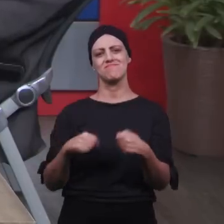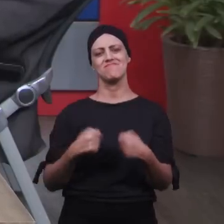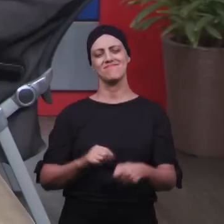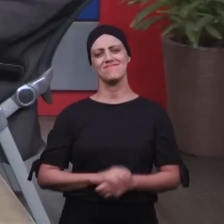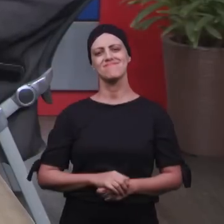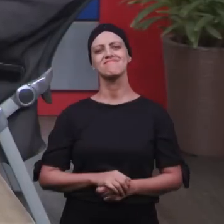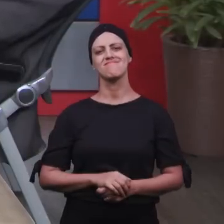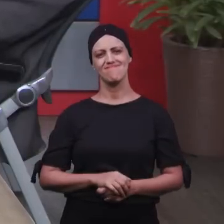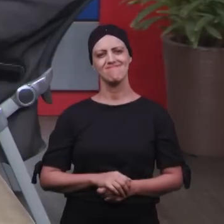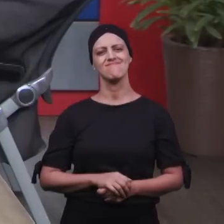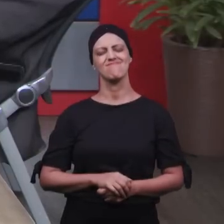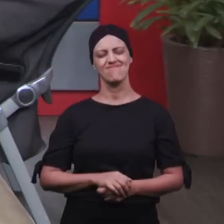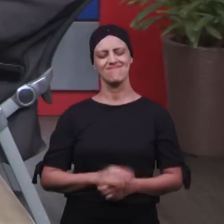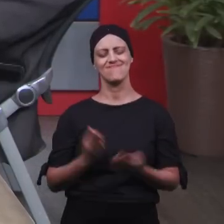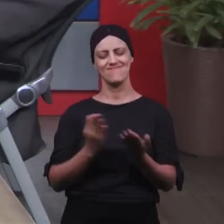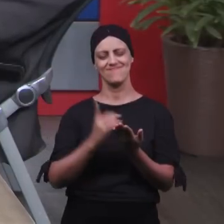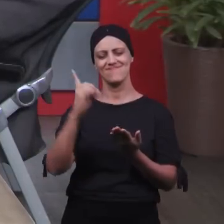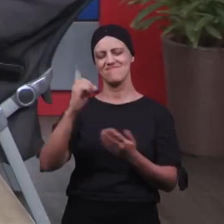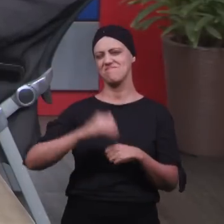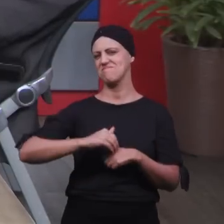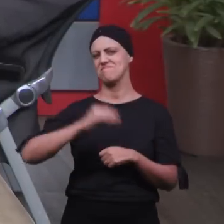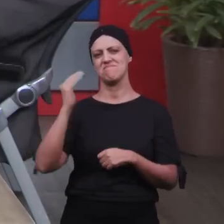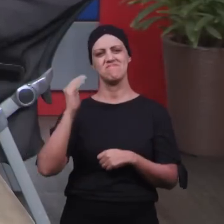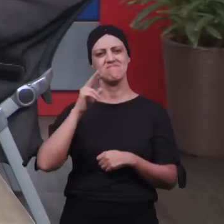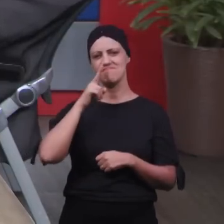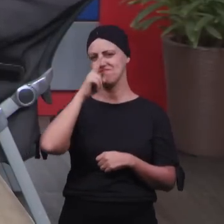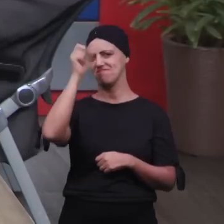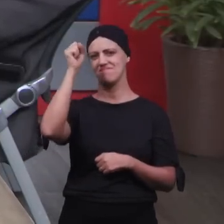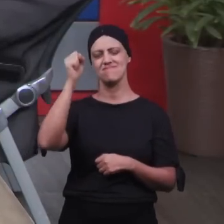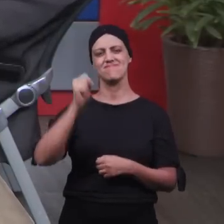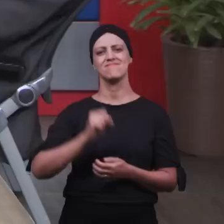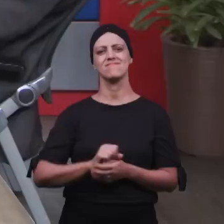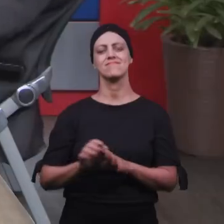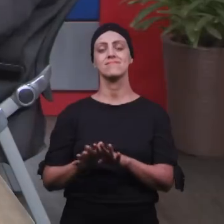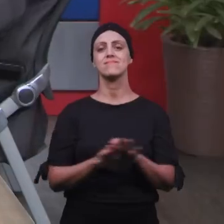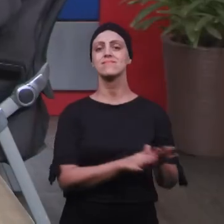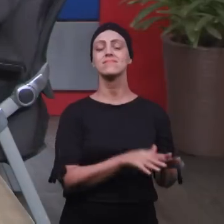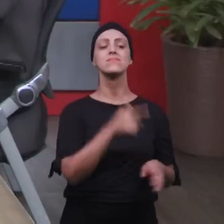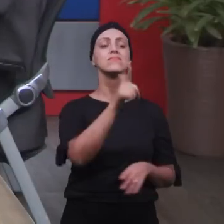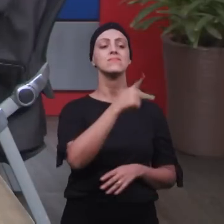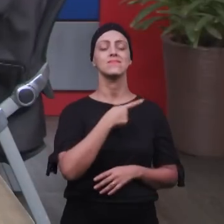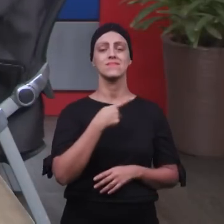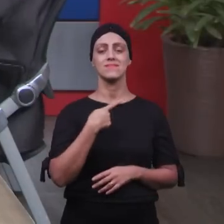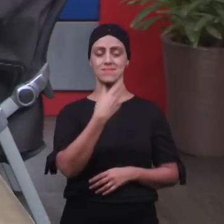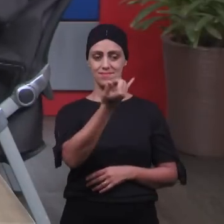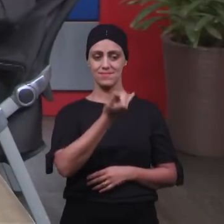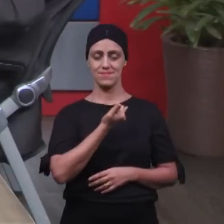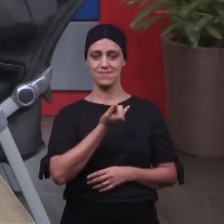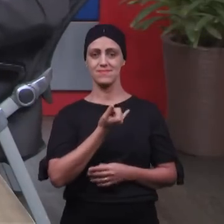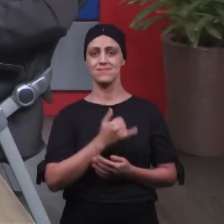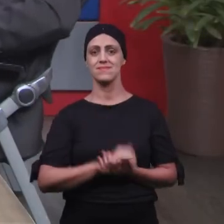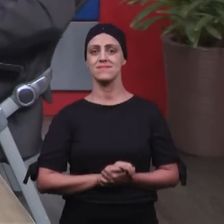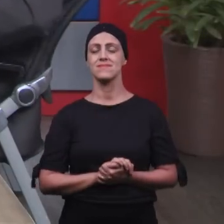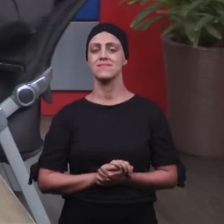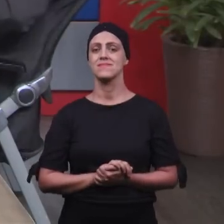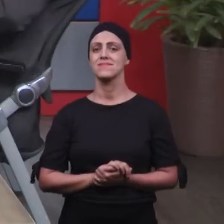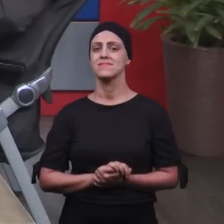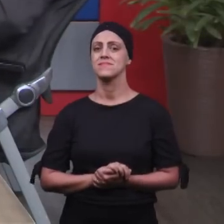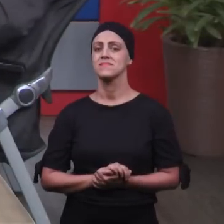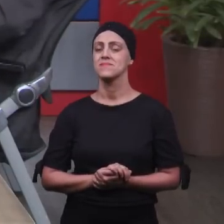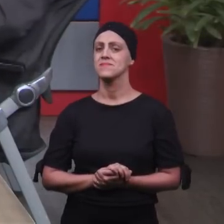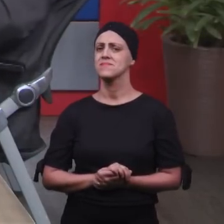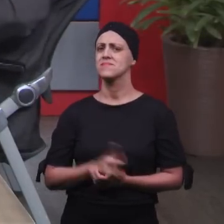que essa, né, nosso Senhor. Pastor Figueiredo, conta uma para nós aí. Como já foi dito no